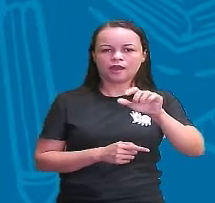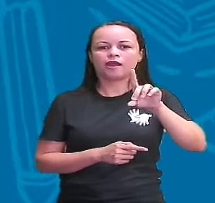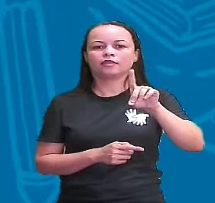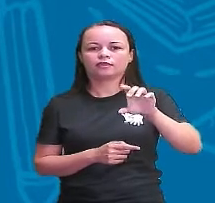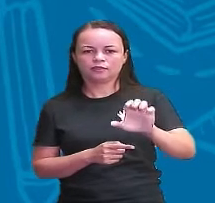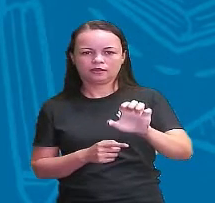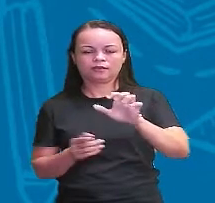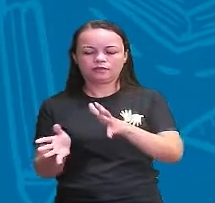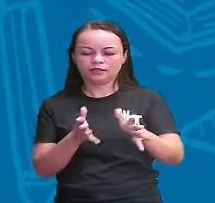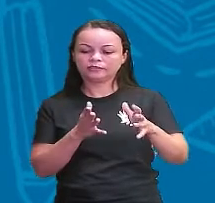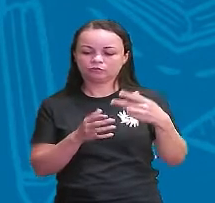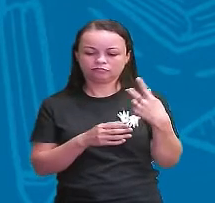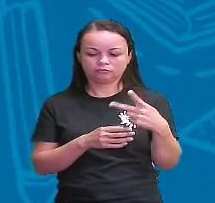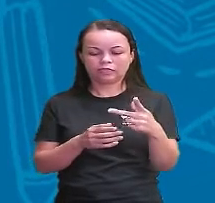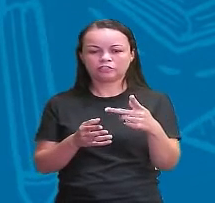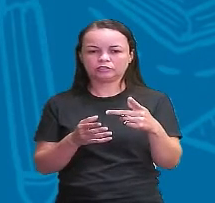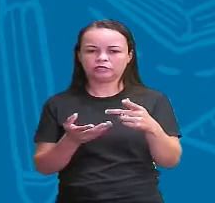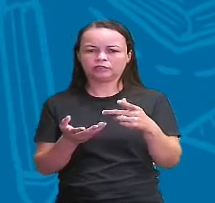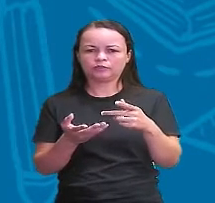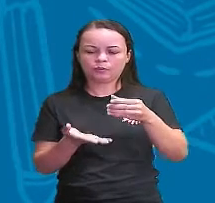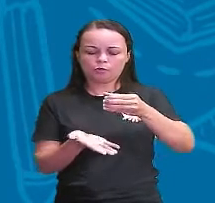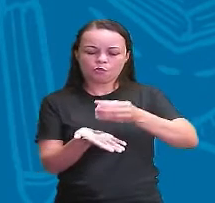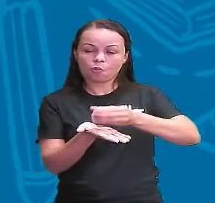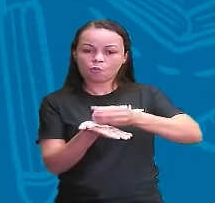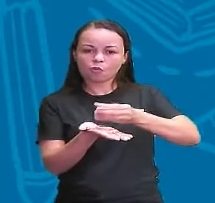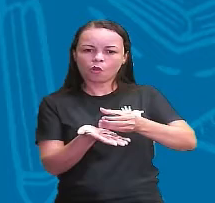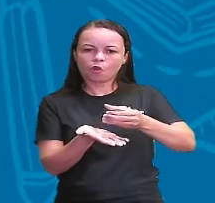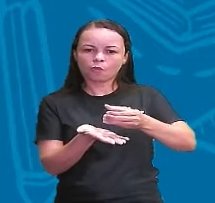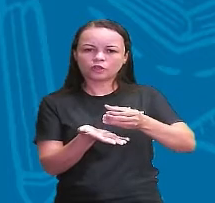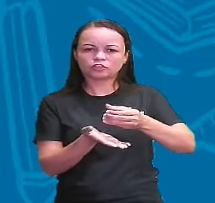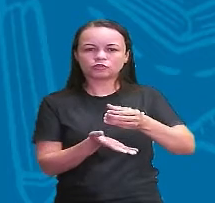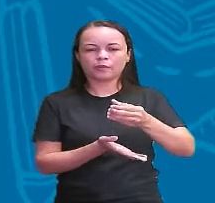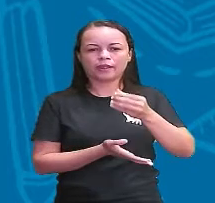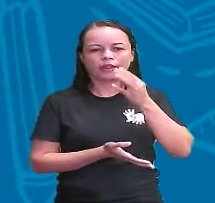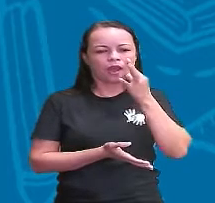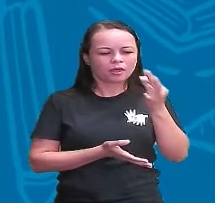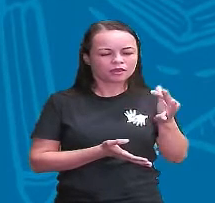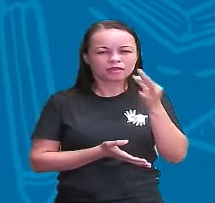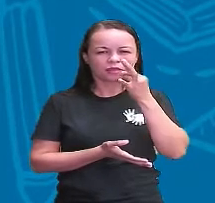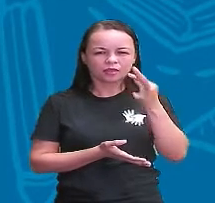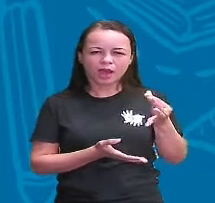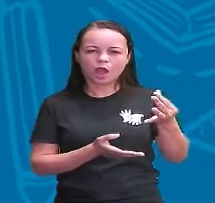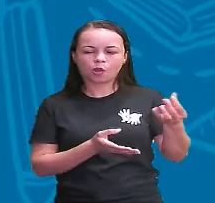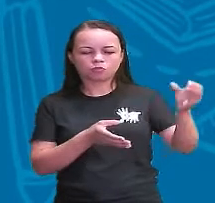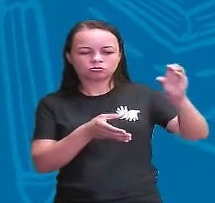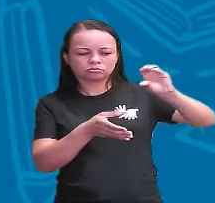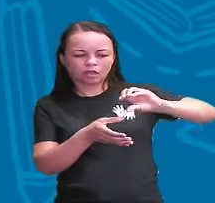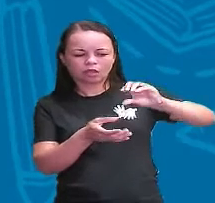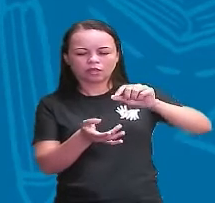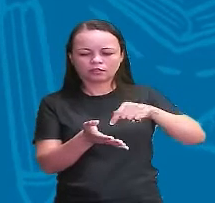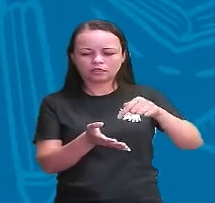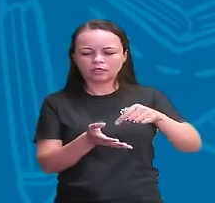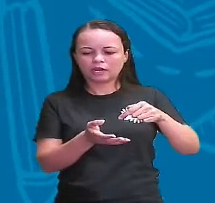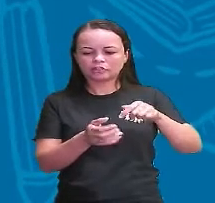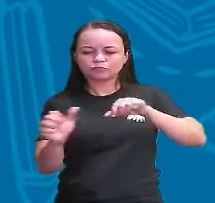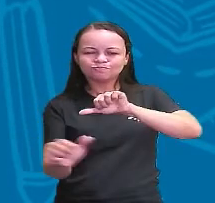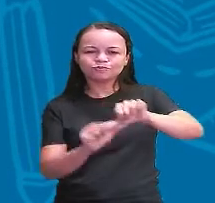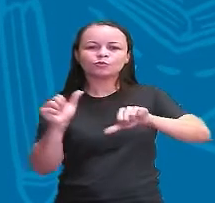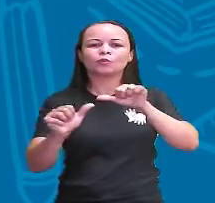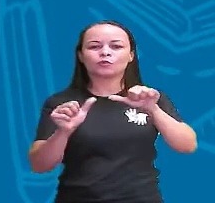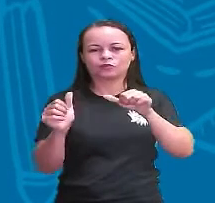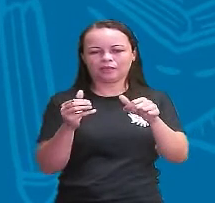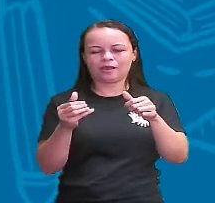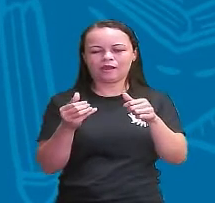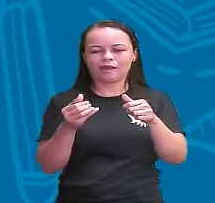adiciona sal nesse copo, a gente vai ver que a gente vai estar mudando a densidade, tá certo,